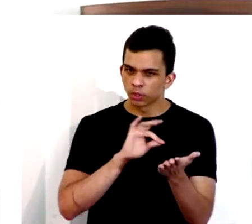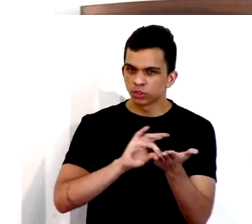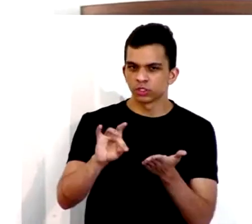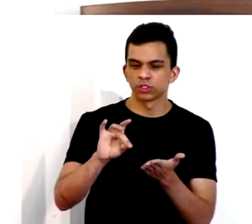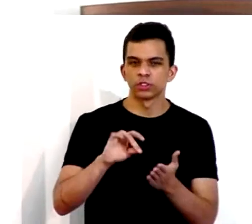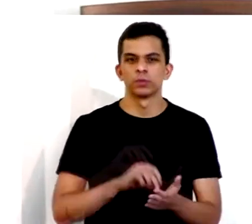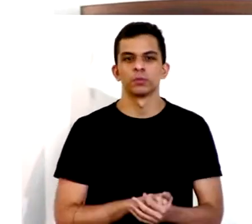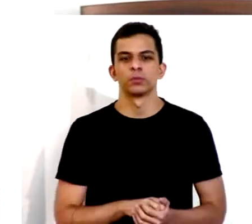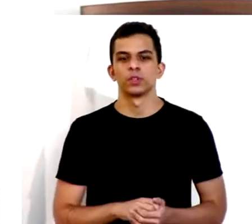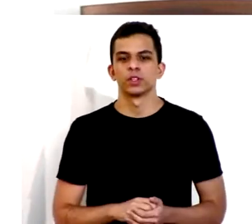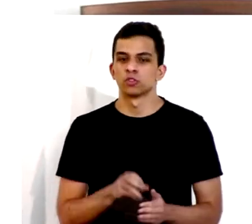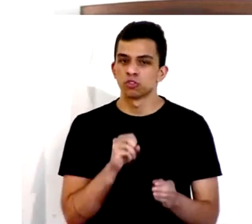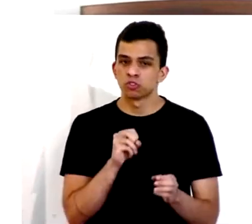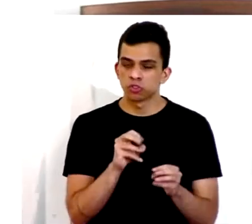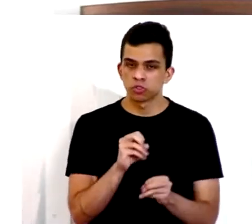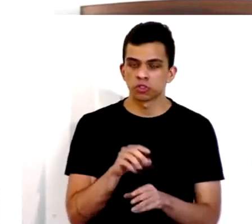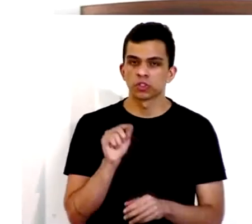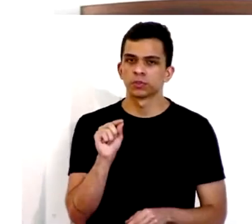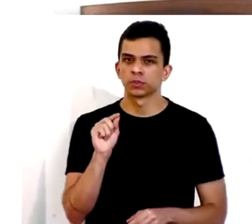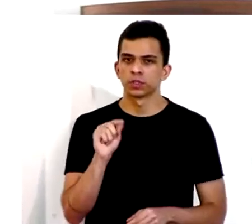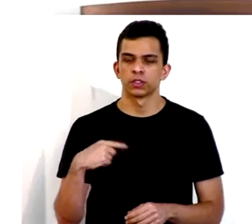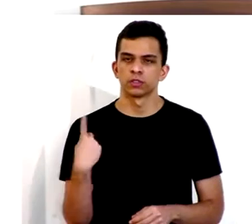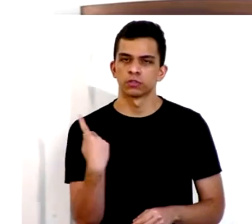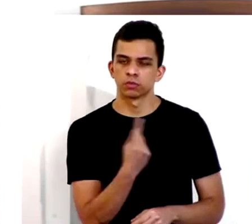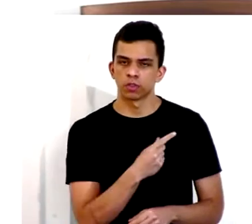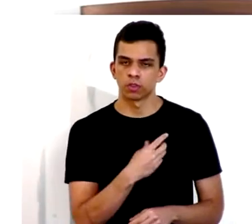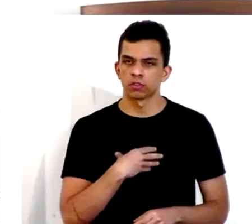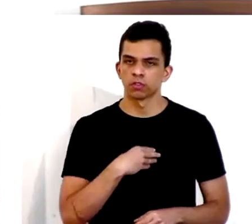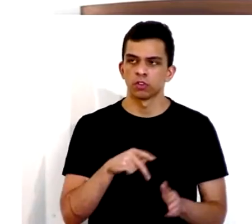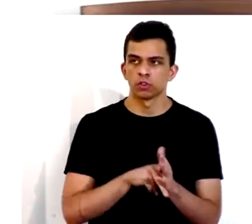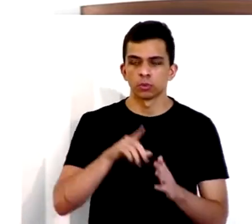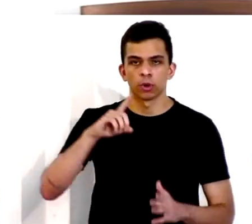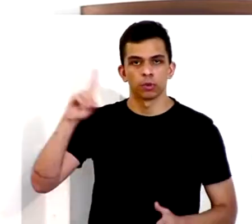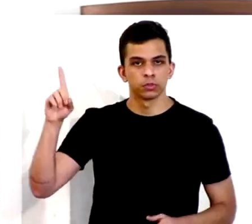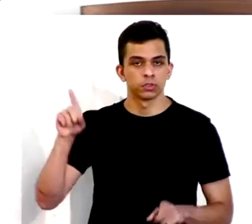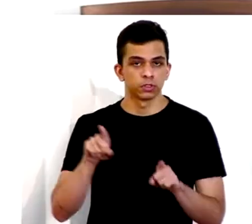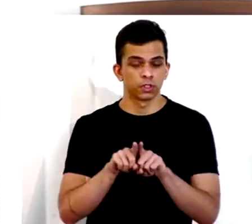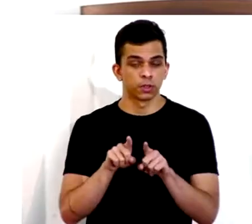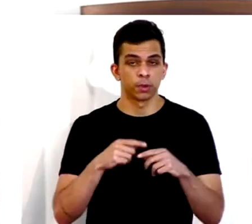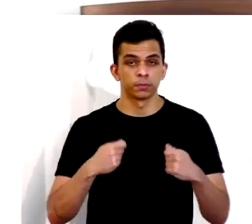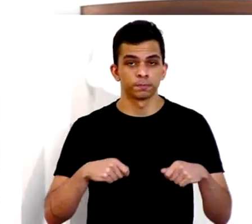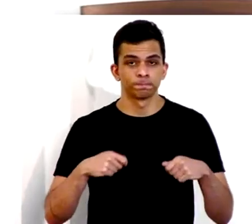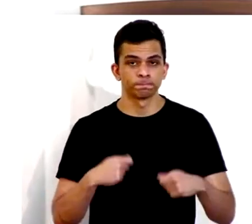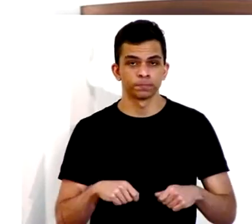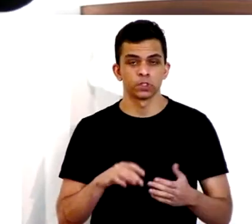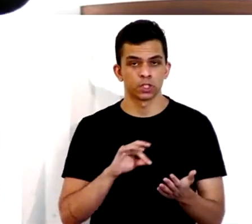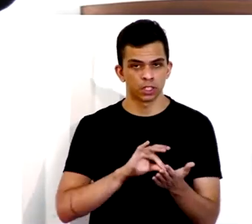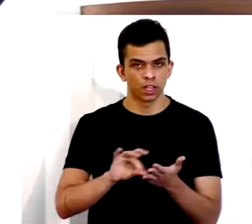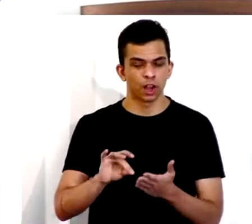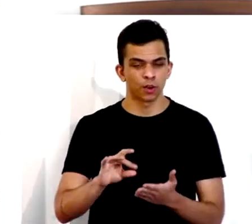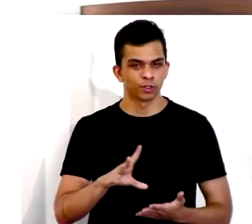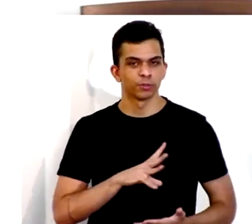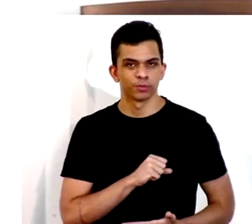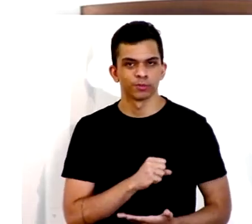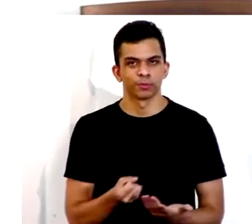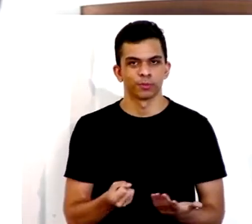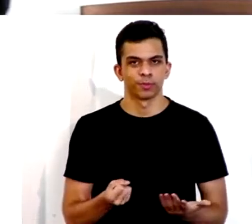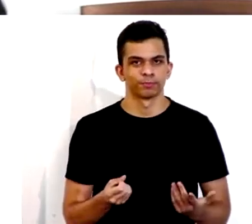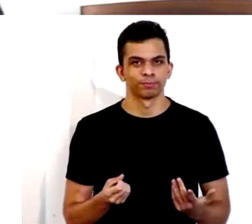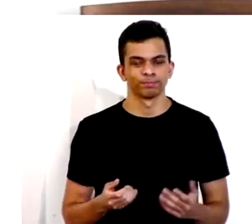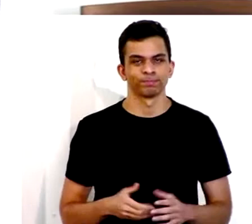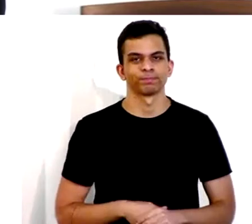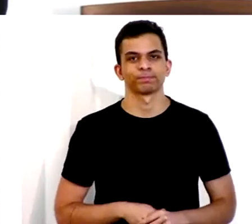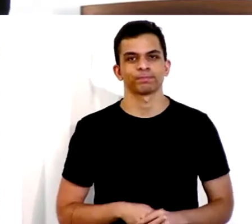somos filhos de Deus, e por sermos filhos de Deus, nós temos que também amar os inimigos. Por quê? Porque a justiça pertence a Deus e não a nós mesmos. E quando